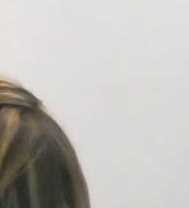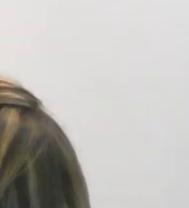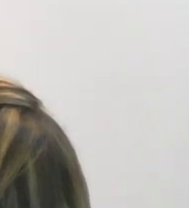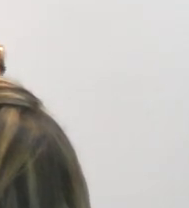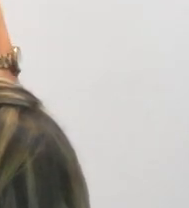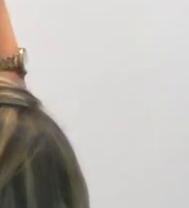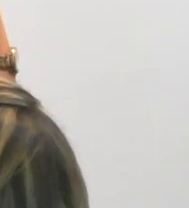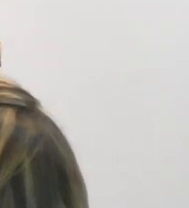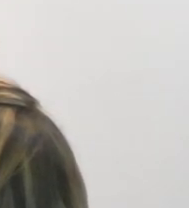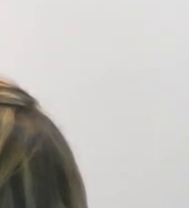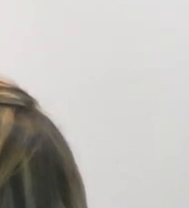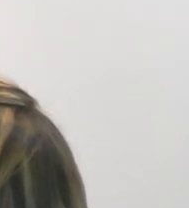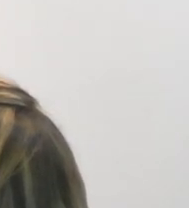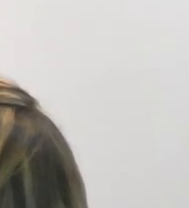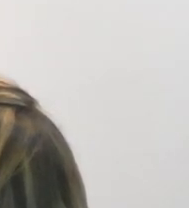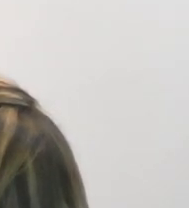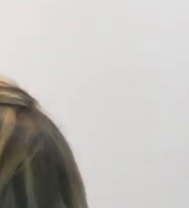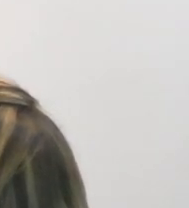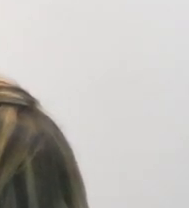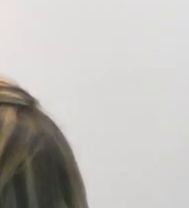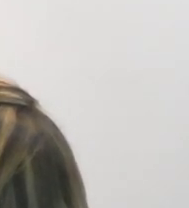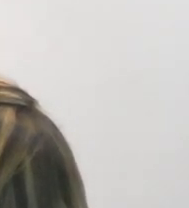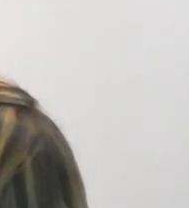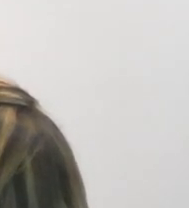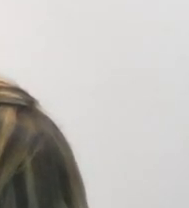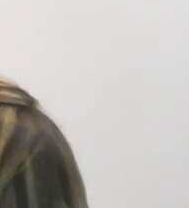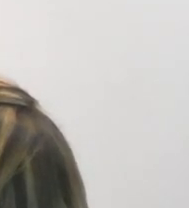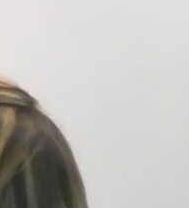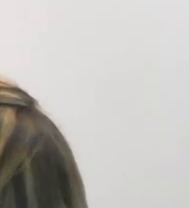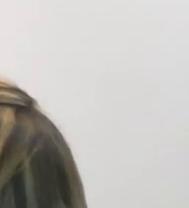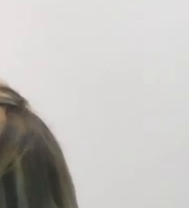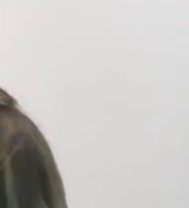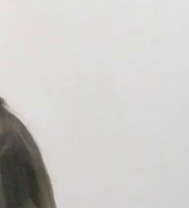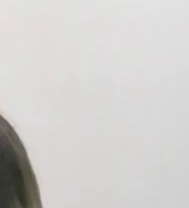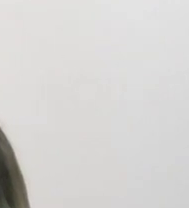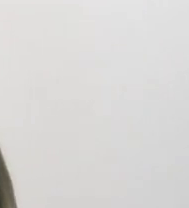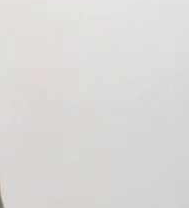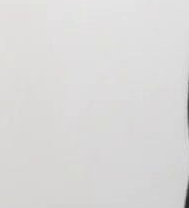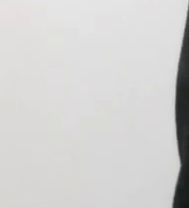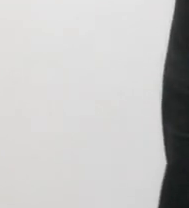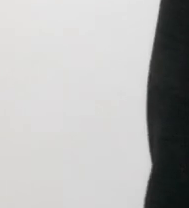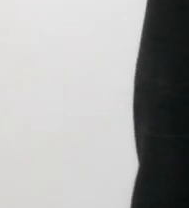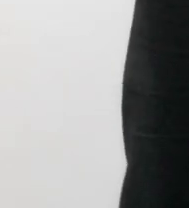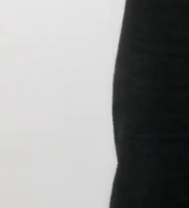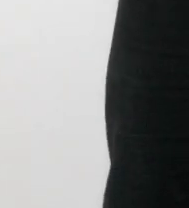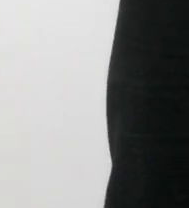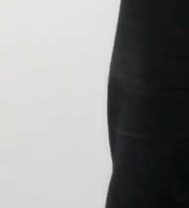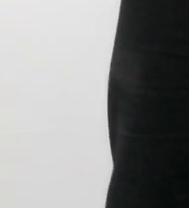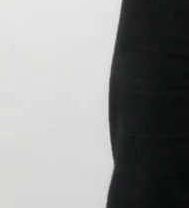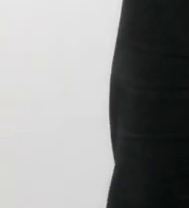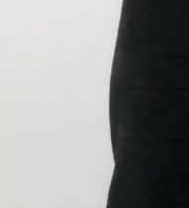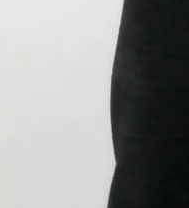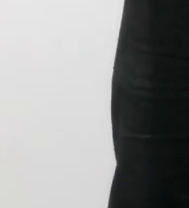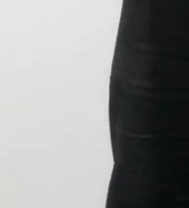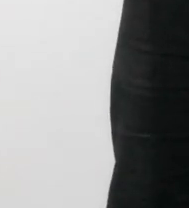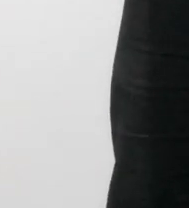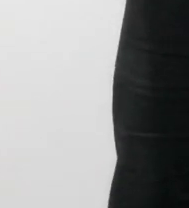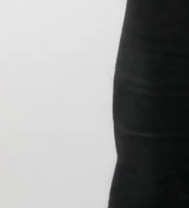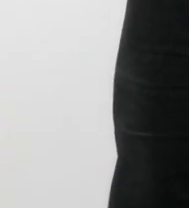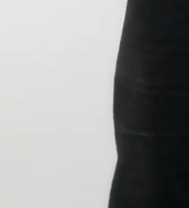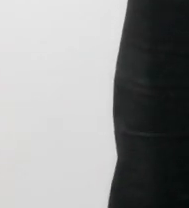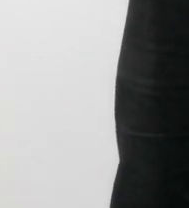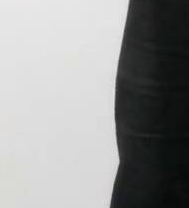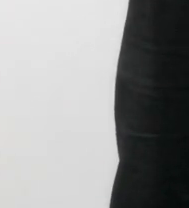defiro método Qual é o método não é terapia convencional então Eh o que que tá acontecendo a gente tem